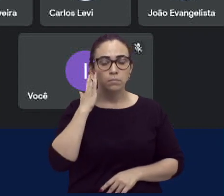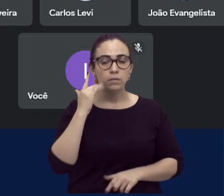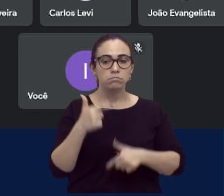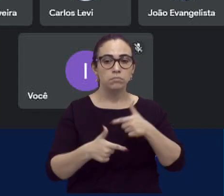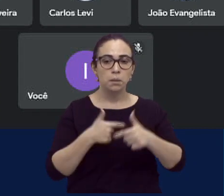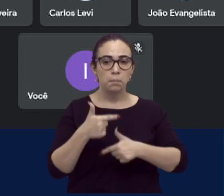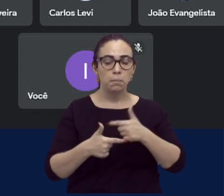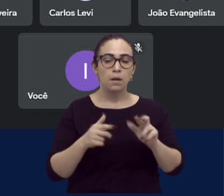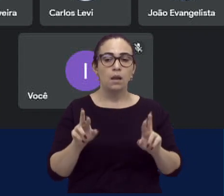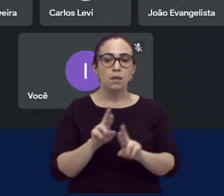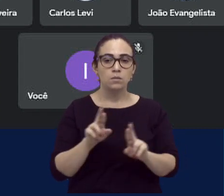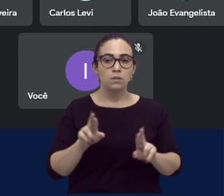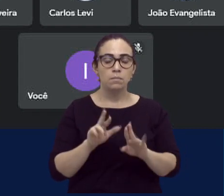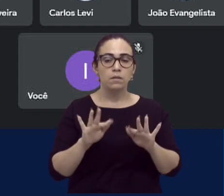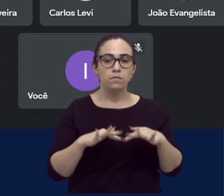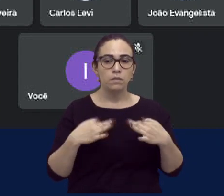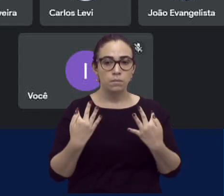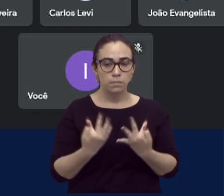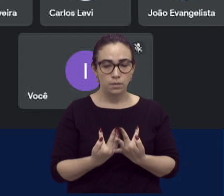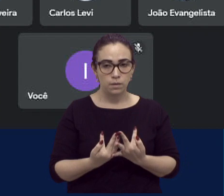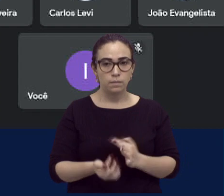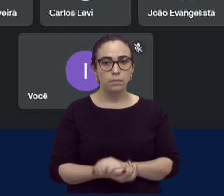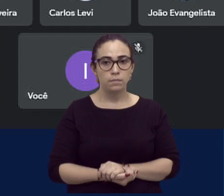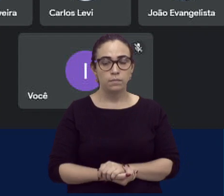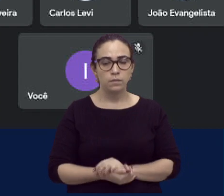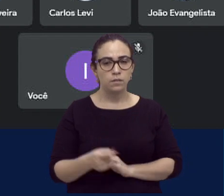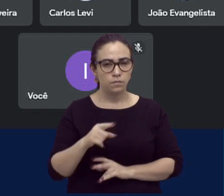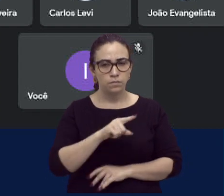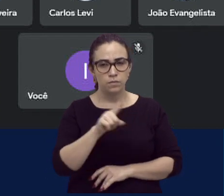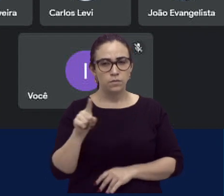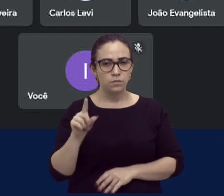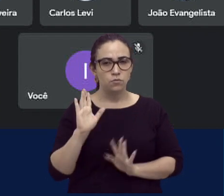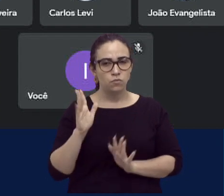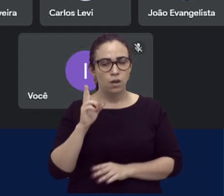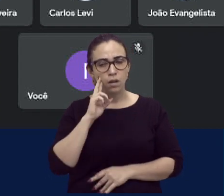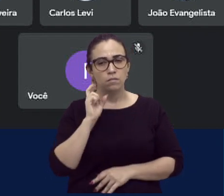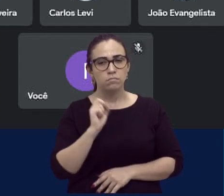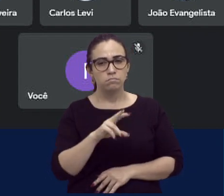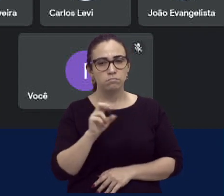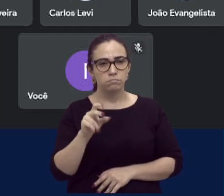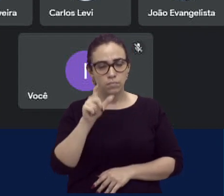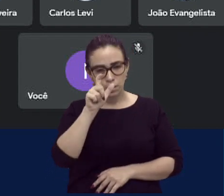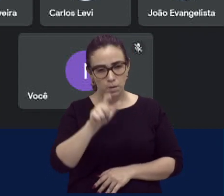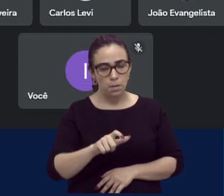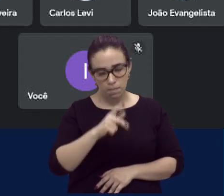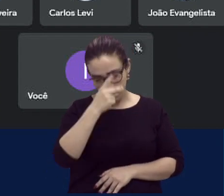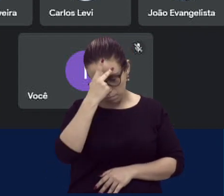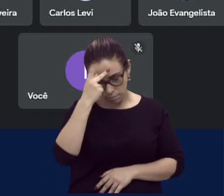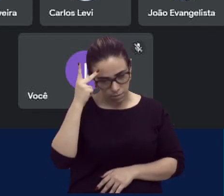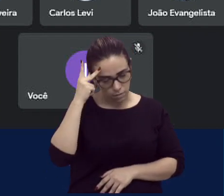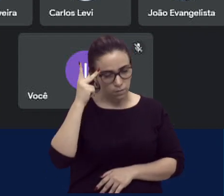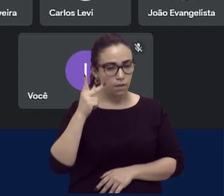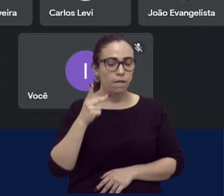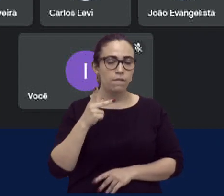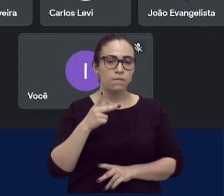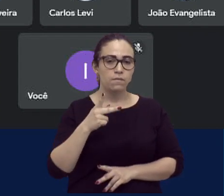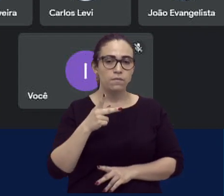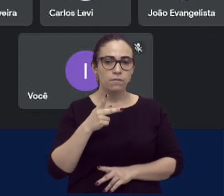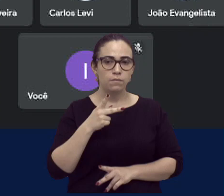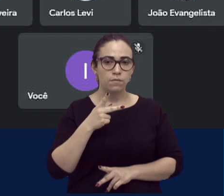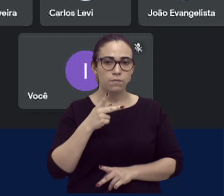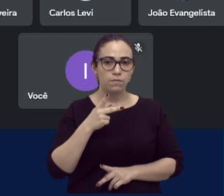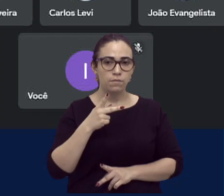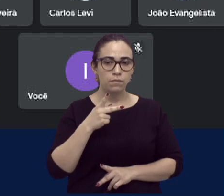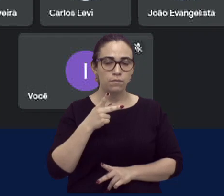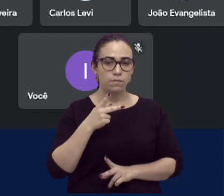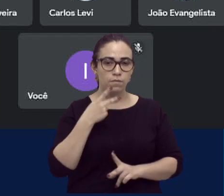nosso relacionamento familiar. Quem nunca ouviu uma expressão assim, fulano falou tal coisa, mas não me